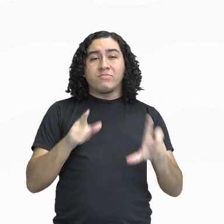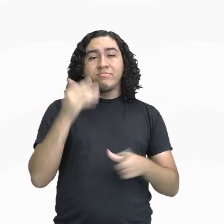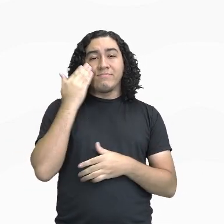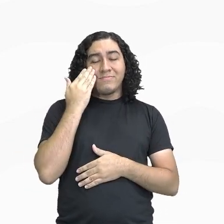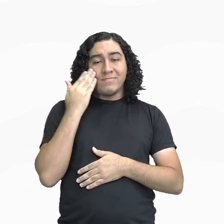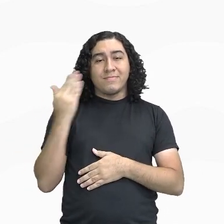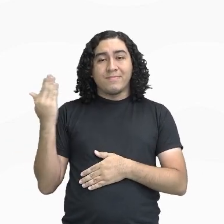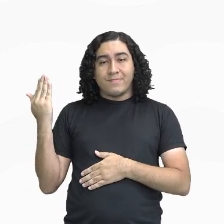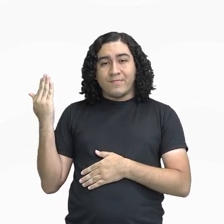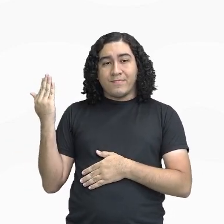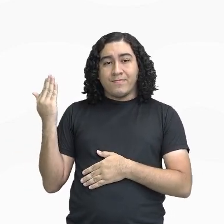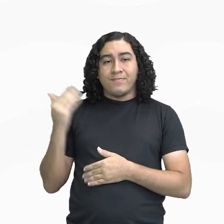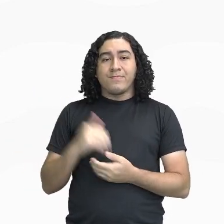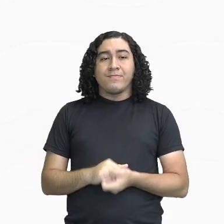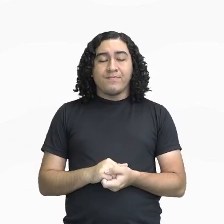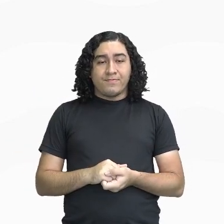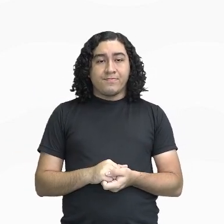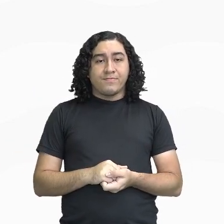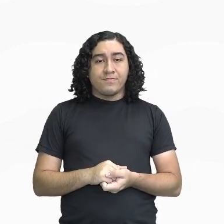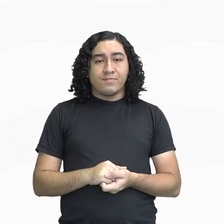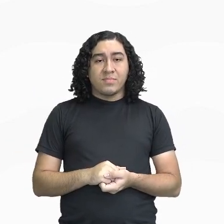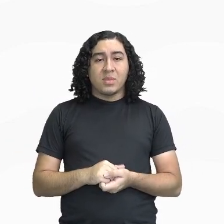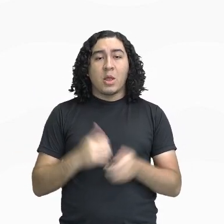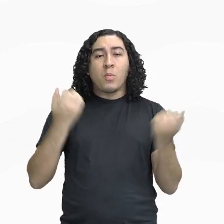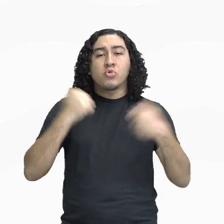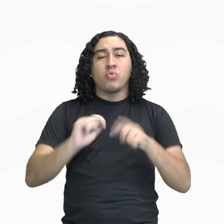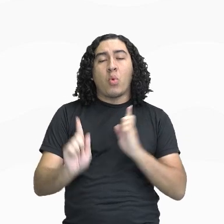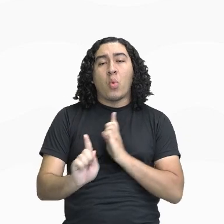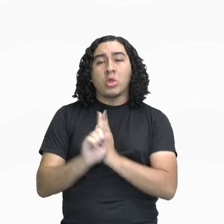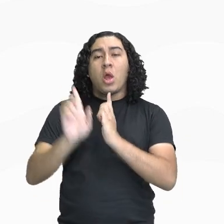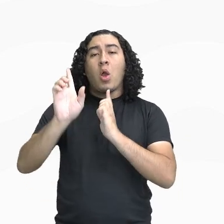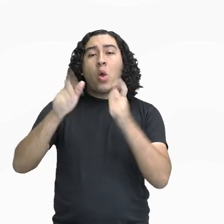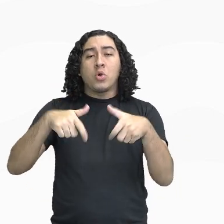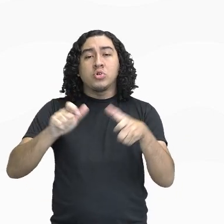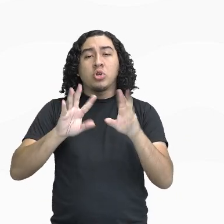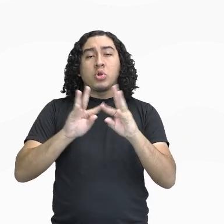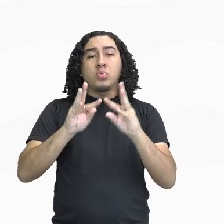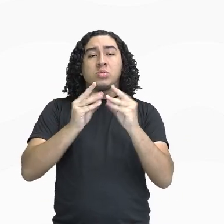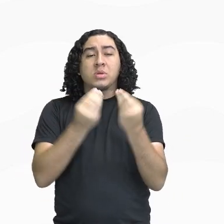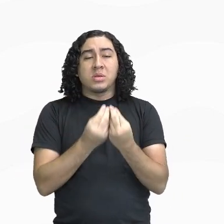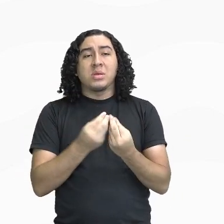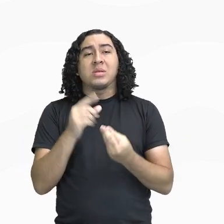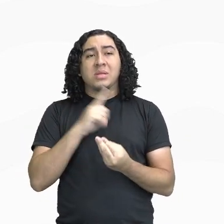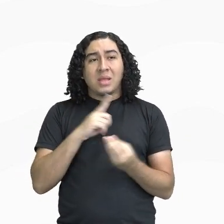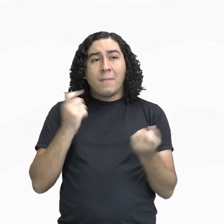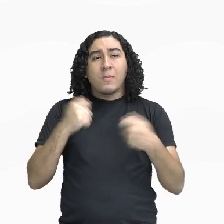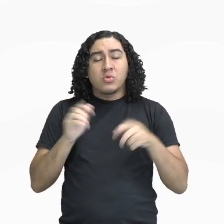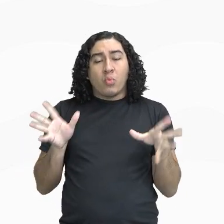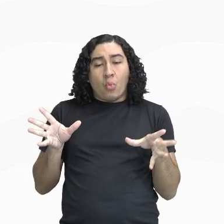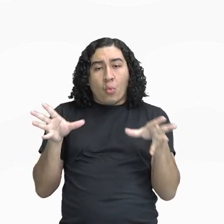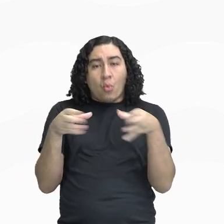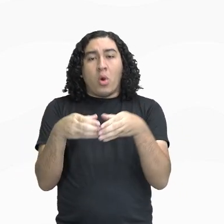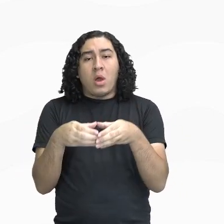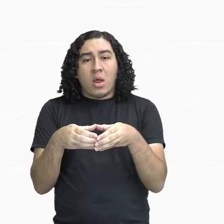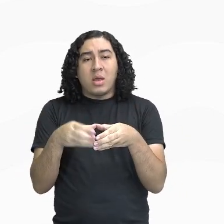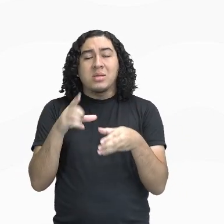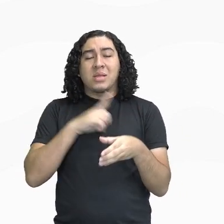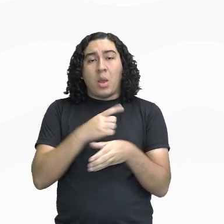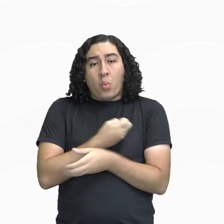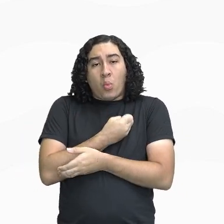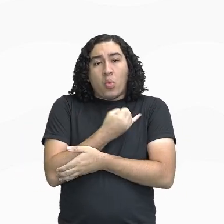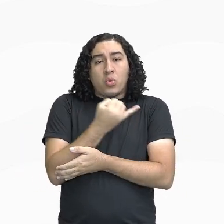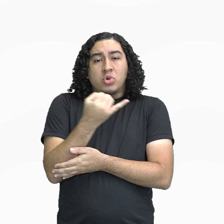dos ecossistemas. A disponibilidade de fósforo frequentemente limita a produtividade de